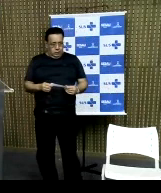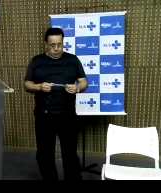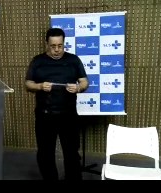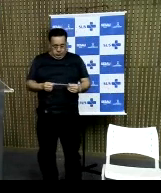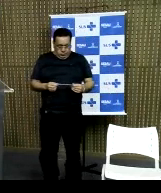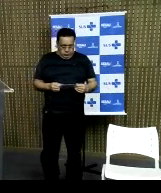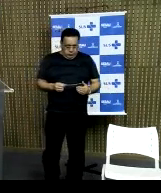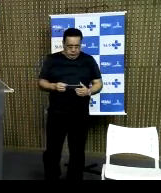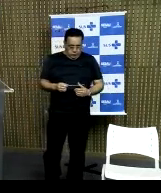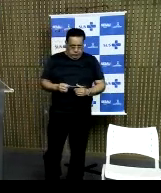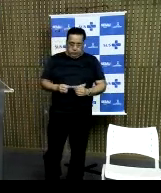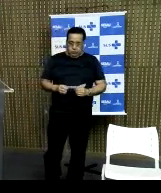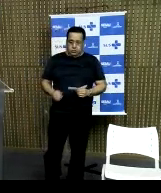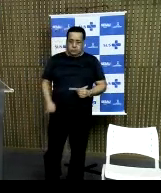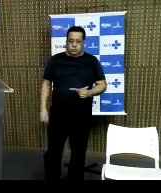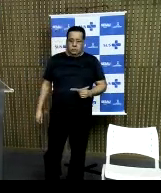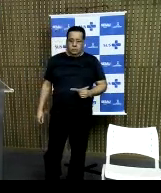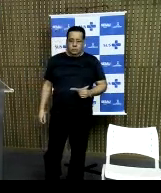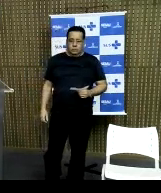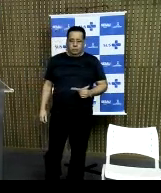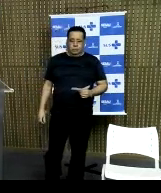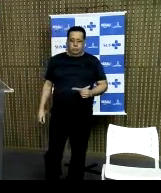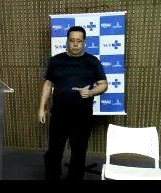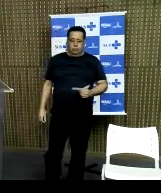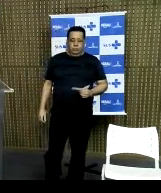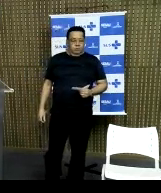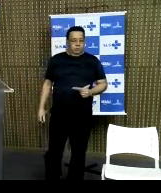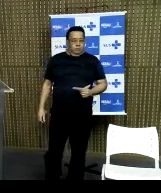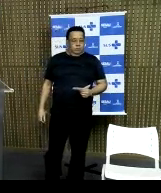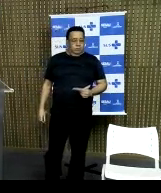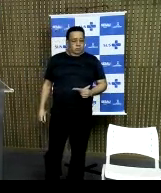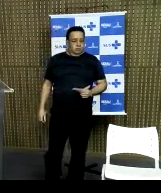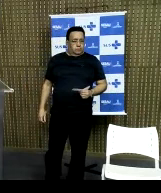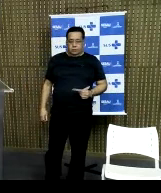proporção do mínimo de consultas, né? Que é um indicador que